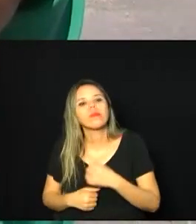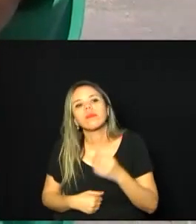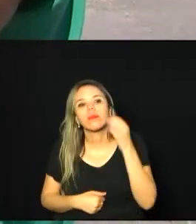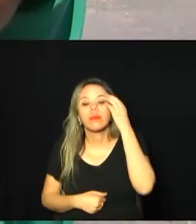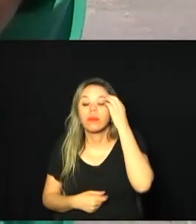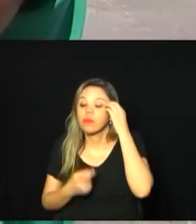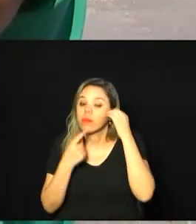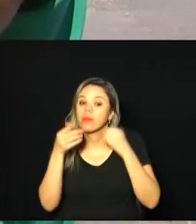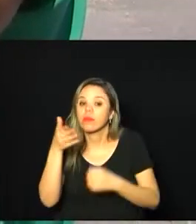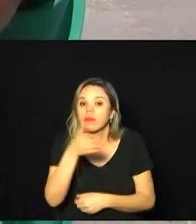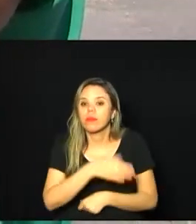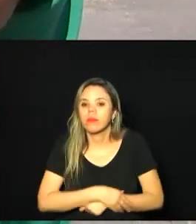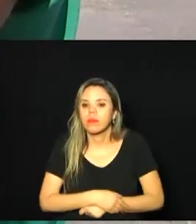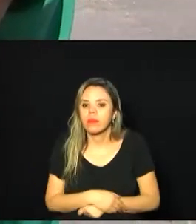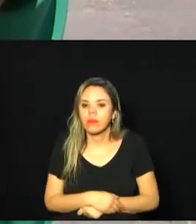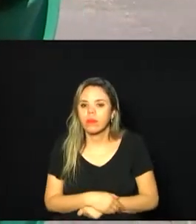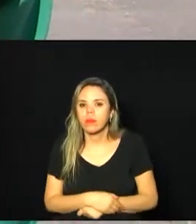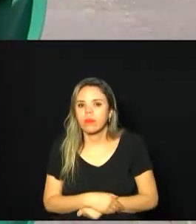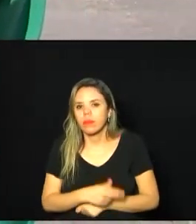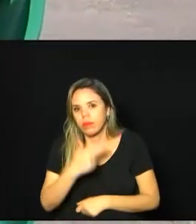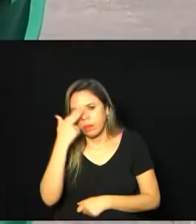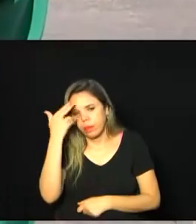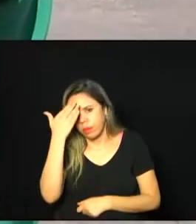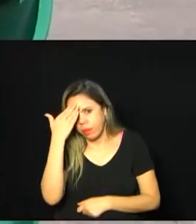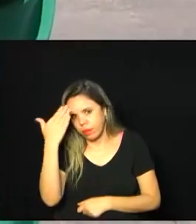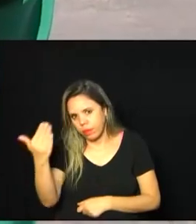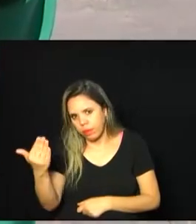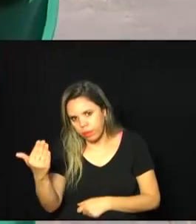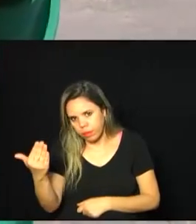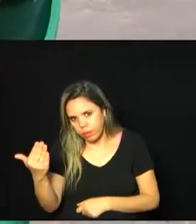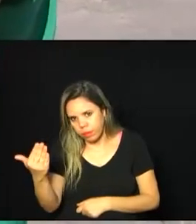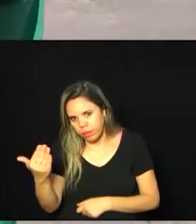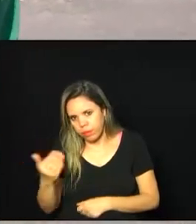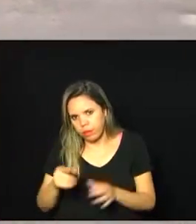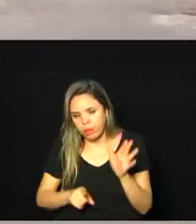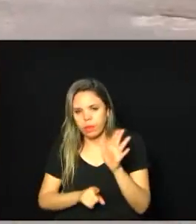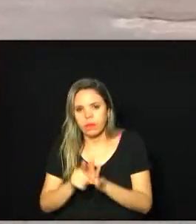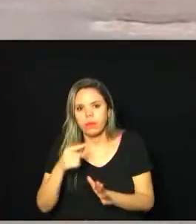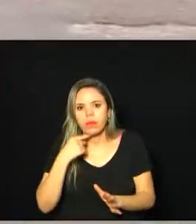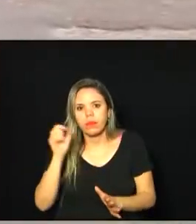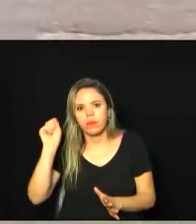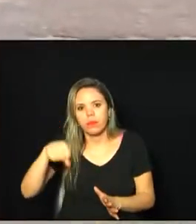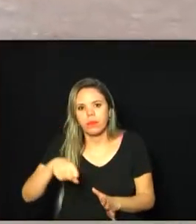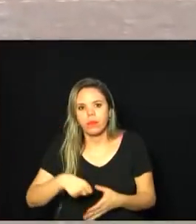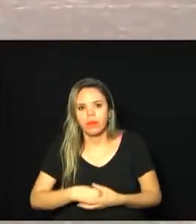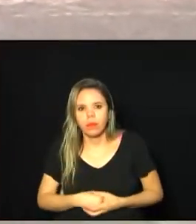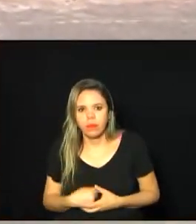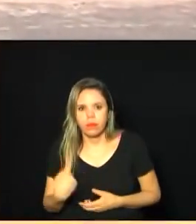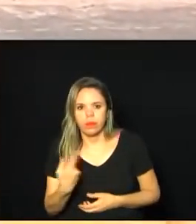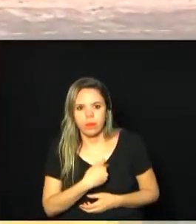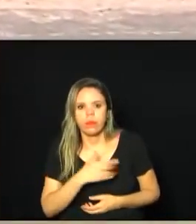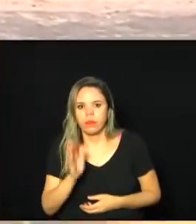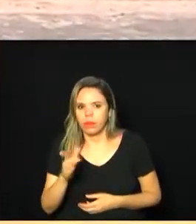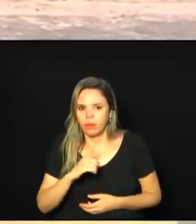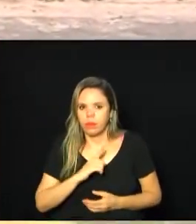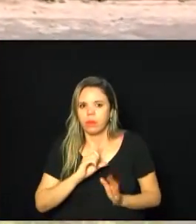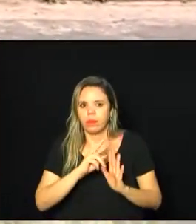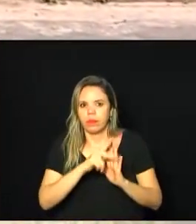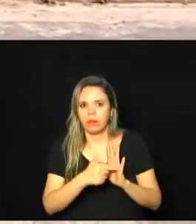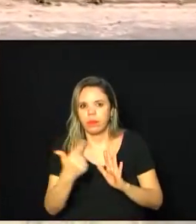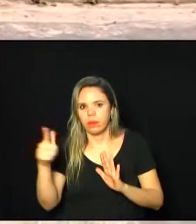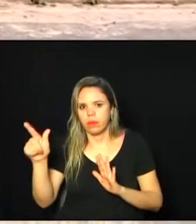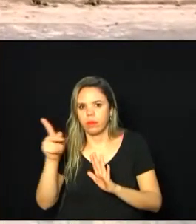por Campinas. Gabriel, muito obrigado. Obrigado pela pergunta. Sim, nós já temos vários